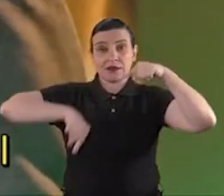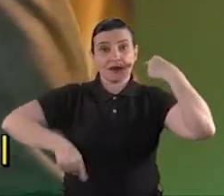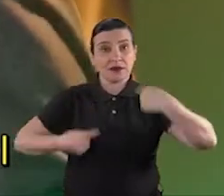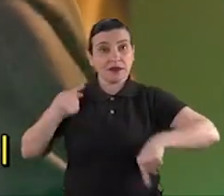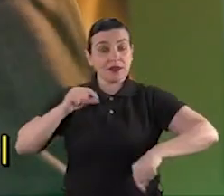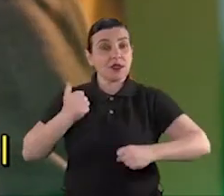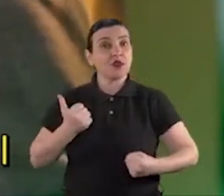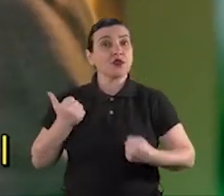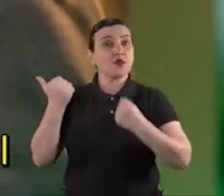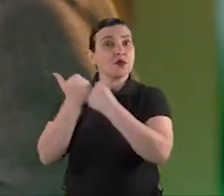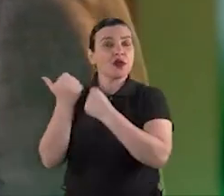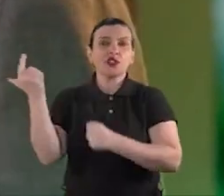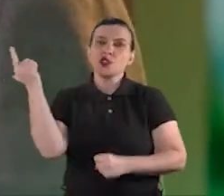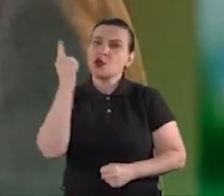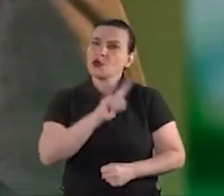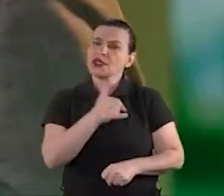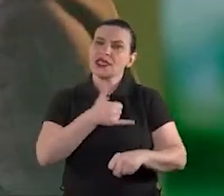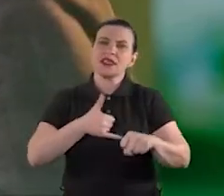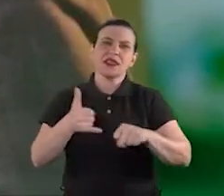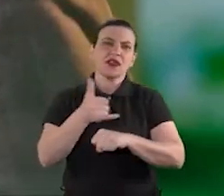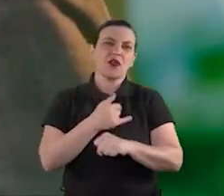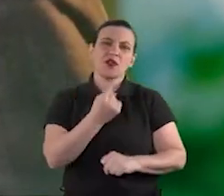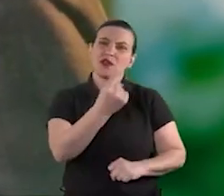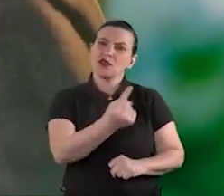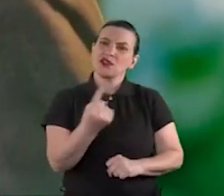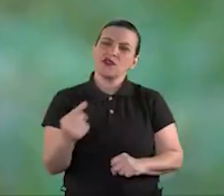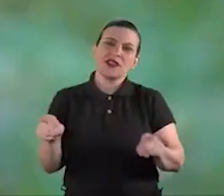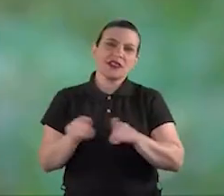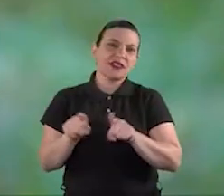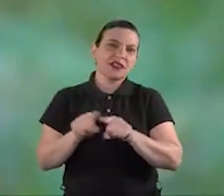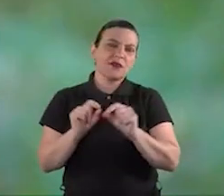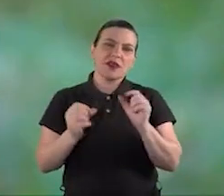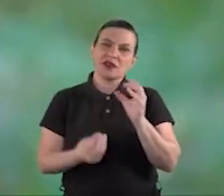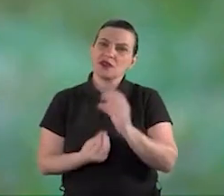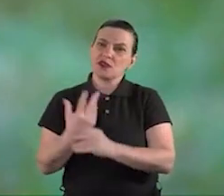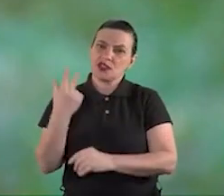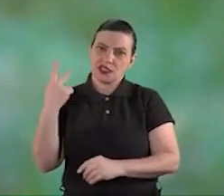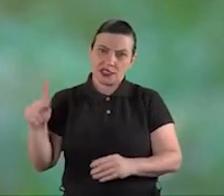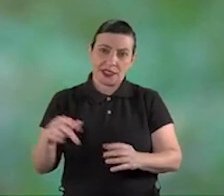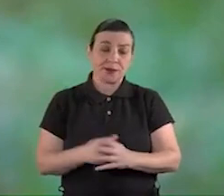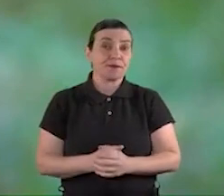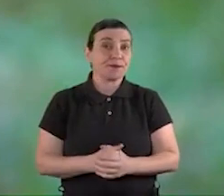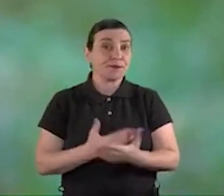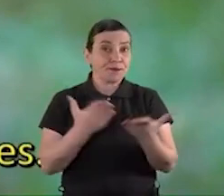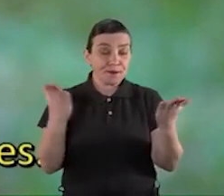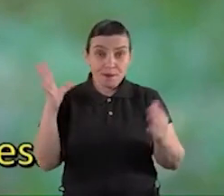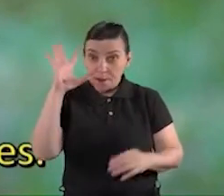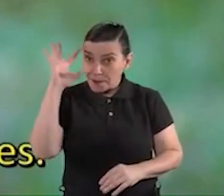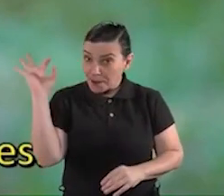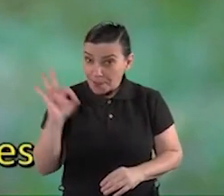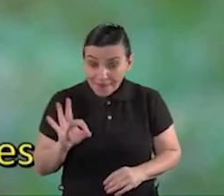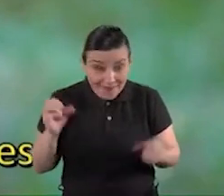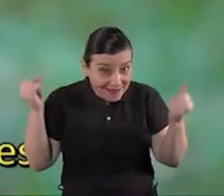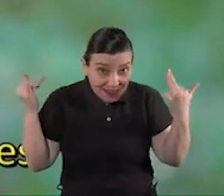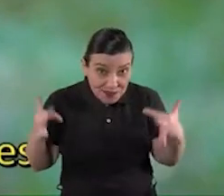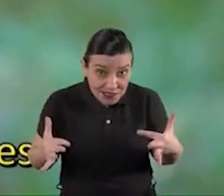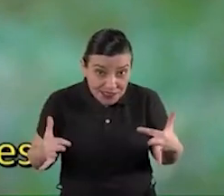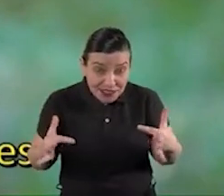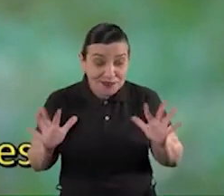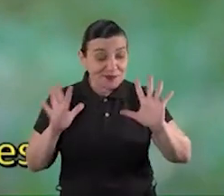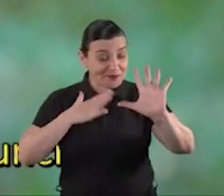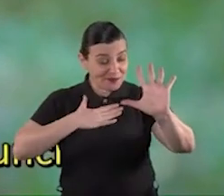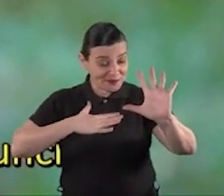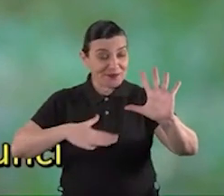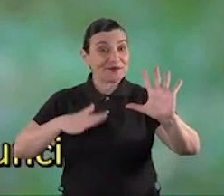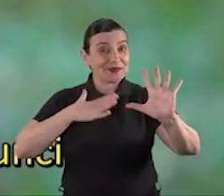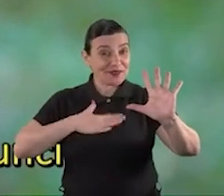suporte então é alcançado por qualquer óleo individual ou constituinte por si mesmo agora se você não entende o que acabei de dizer Deixe